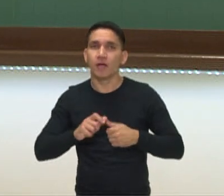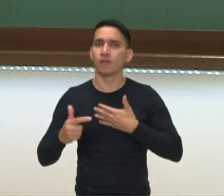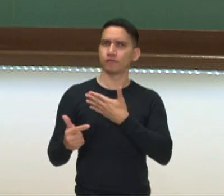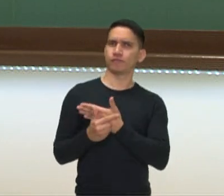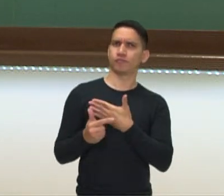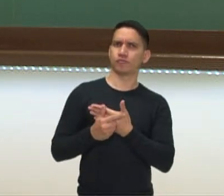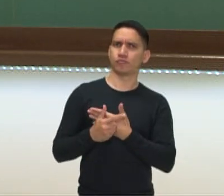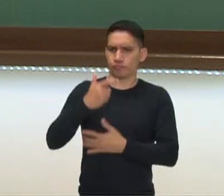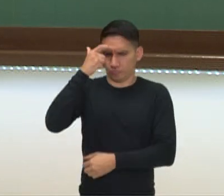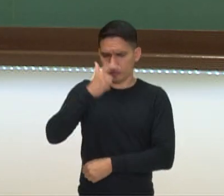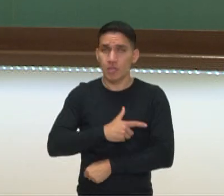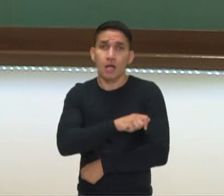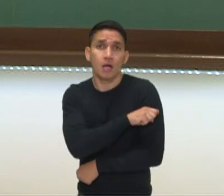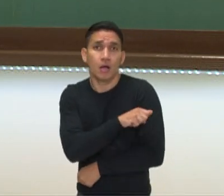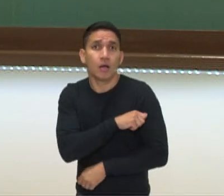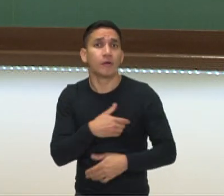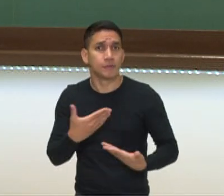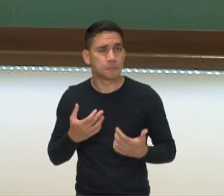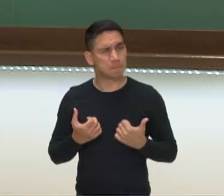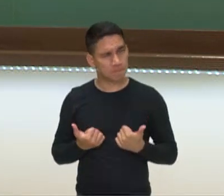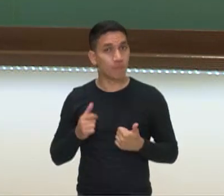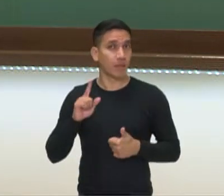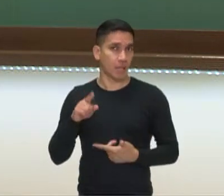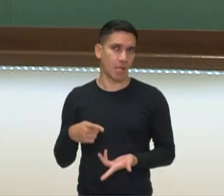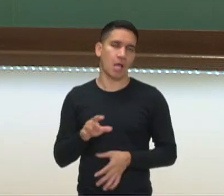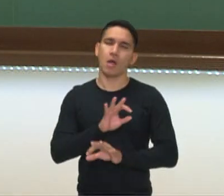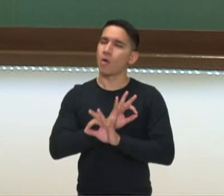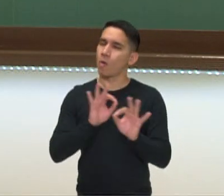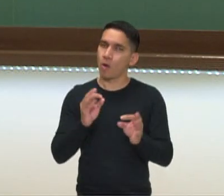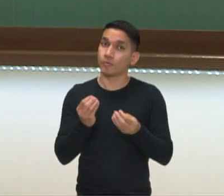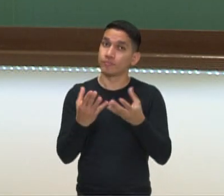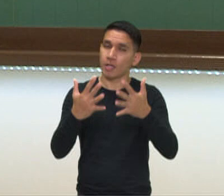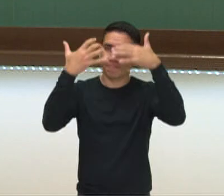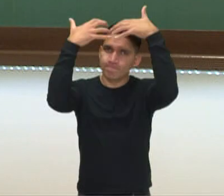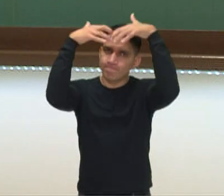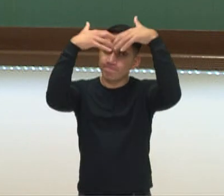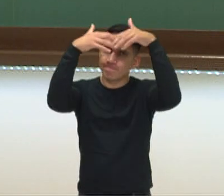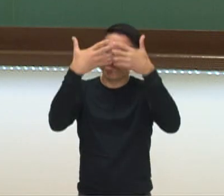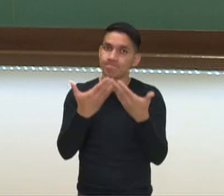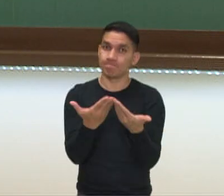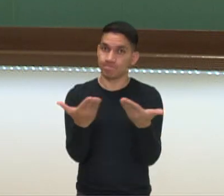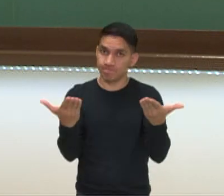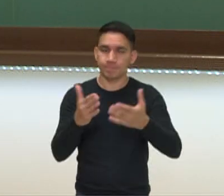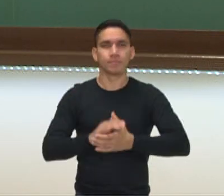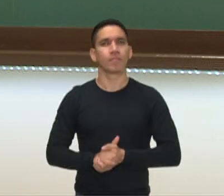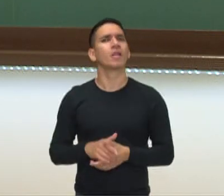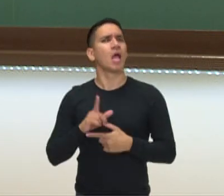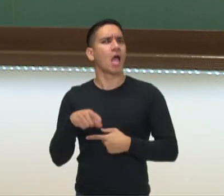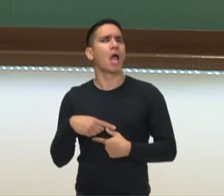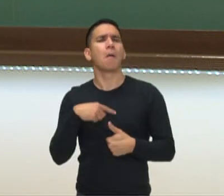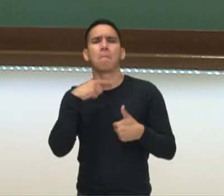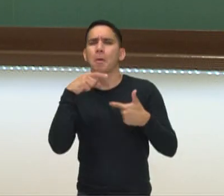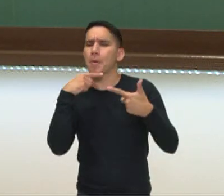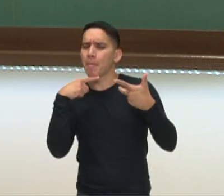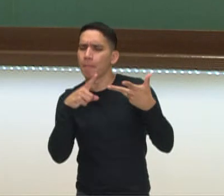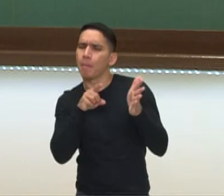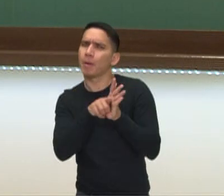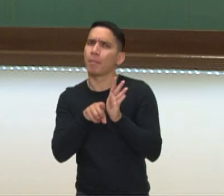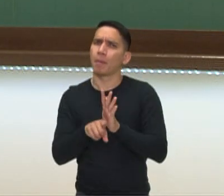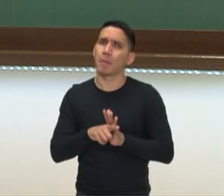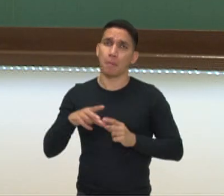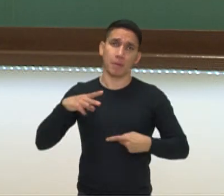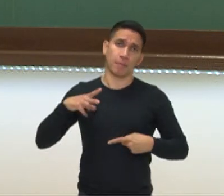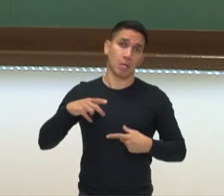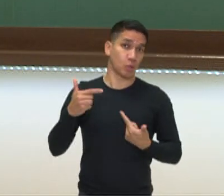enquanto estudantes, né? Então, muito bacana aí deixar essa reflexão para vocês. Como são questões pessoais, não temos aqui